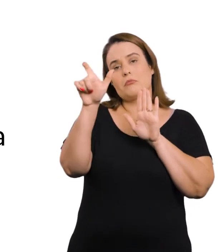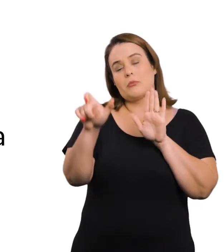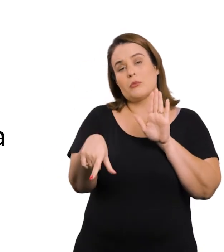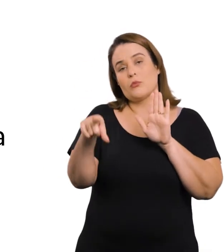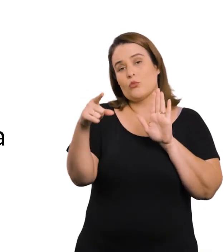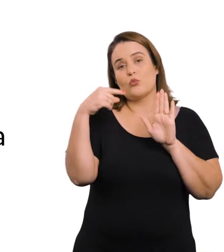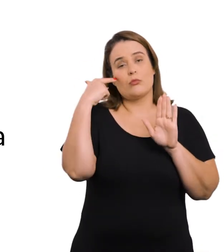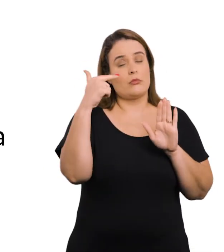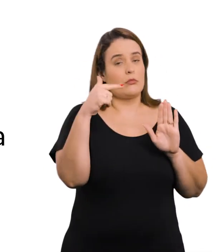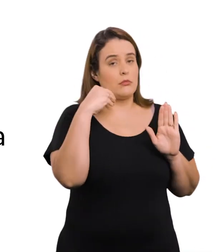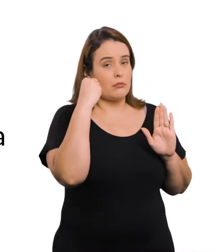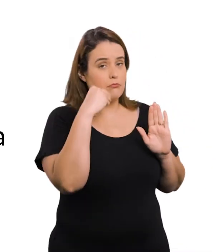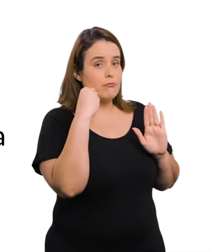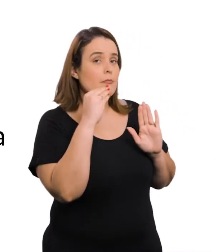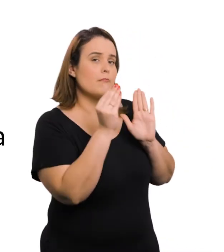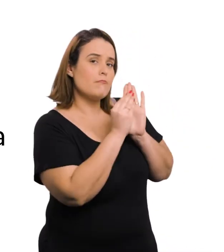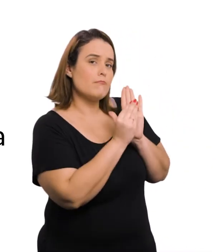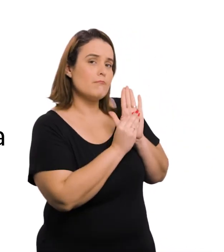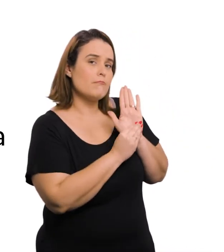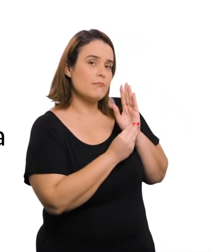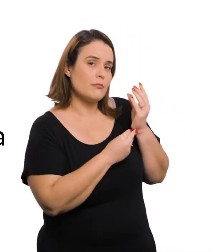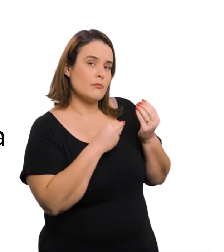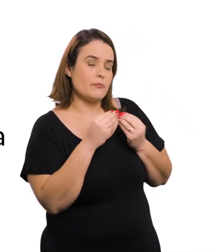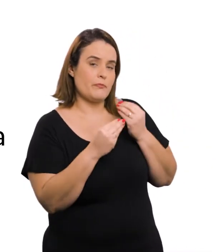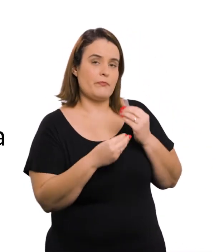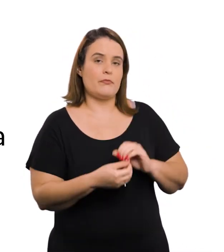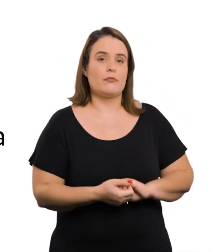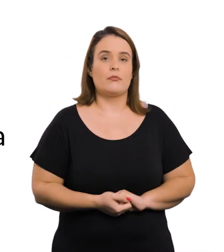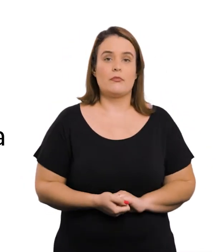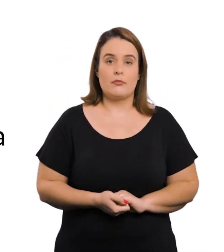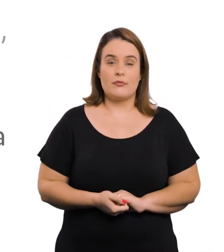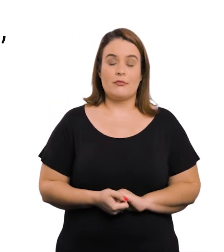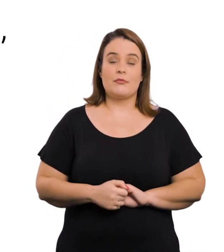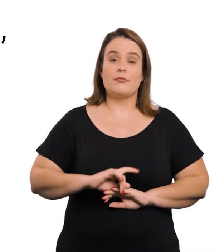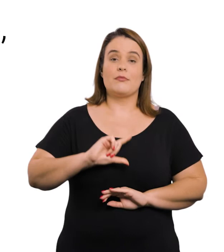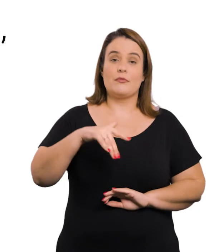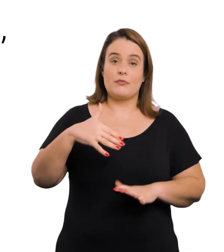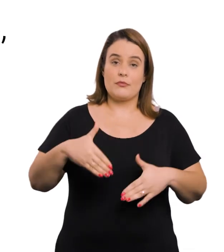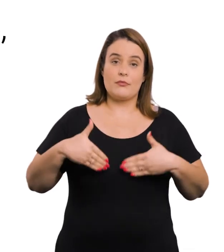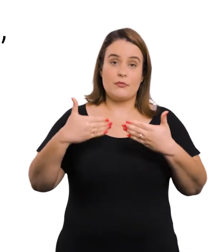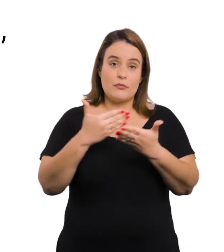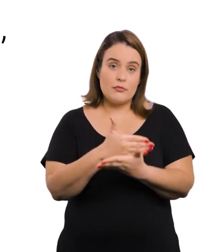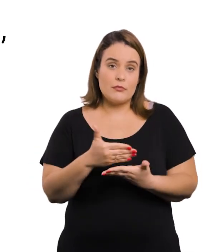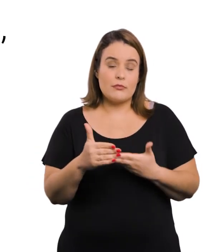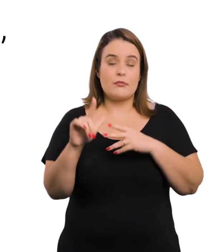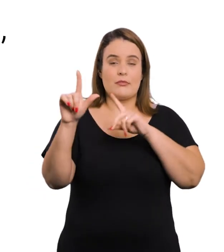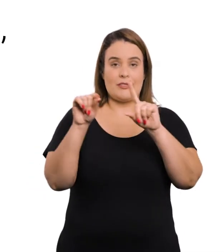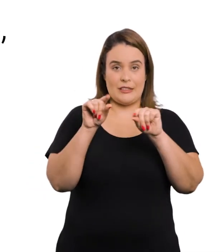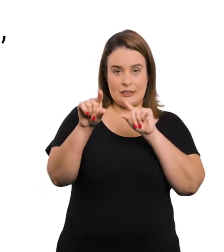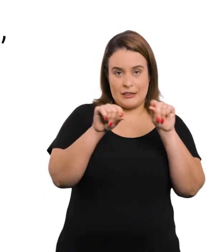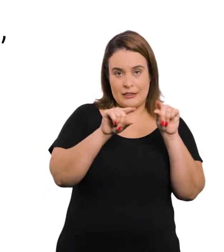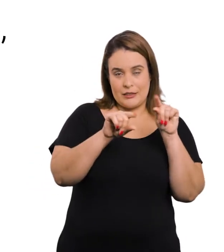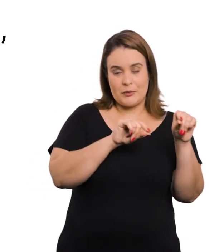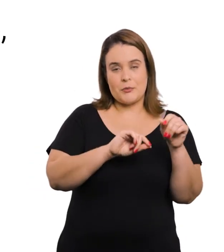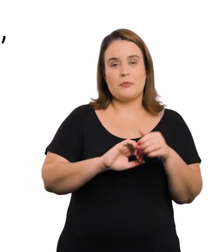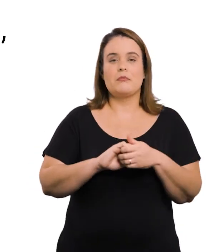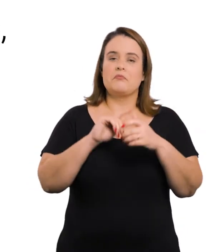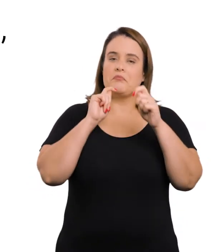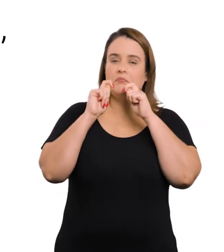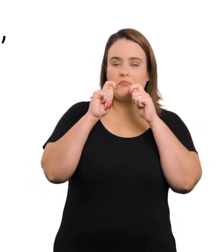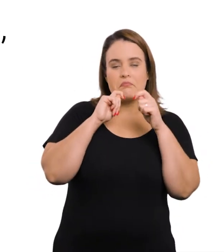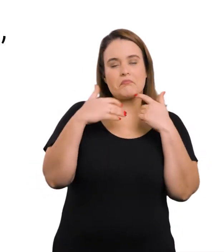auxiliar as pessoas que não têm experiência na elaboração desse documento. Quando for iniciada a fase de seleção dos